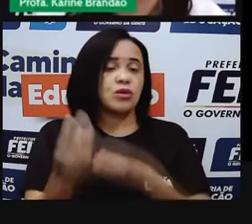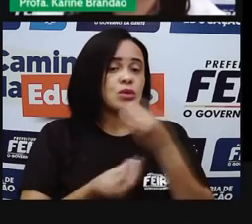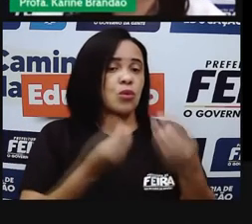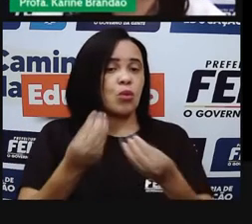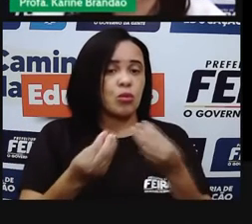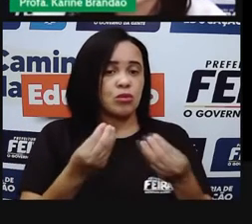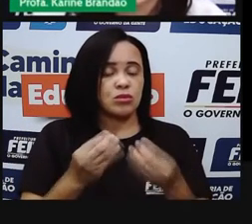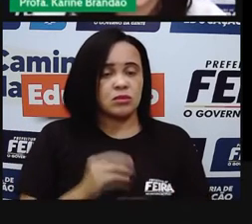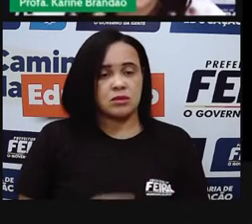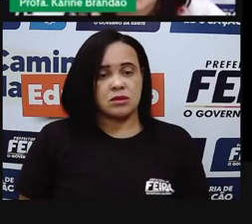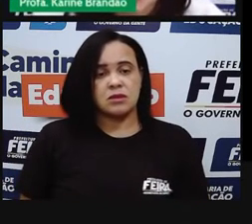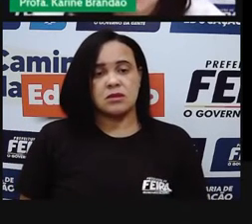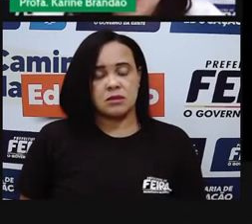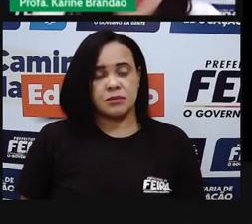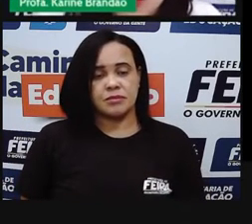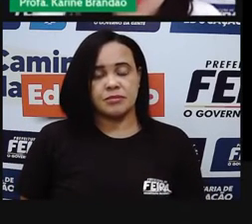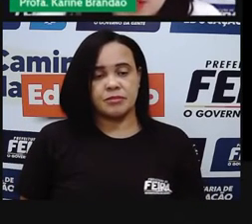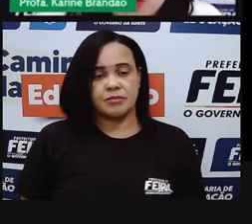chamado de...